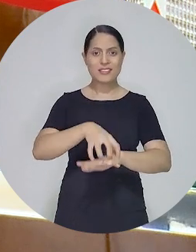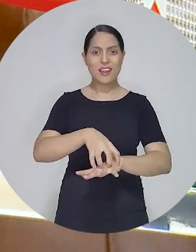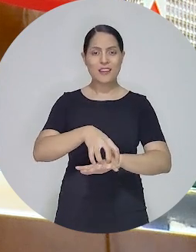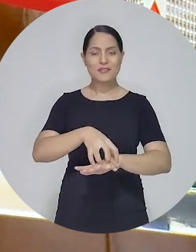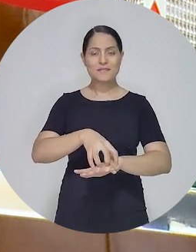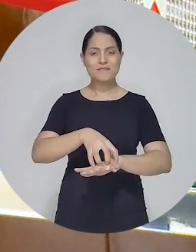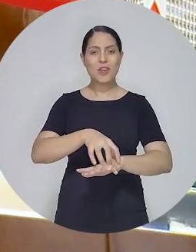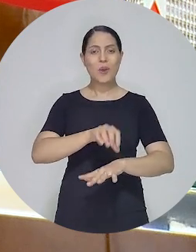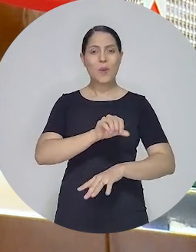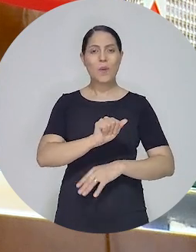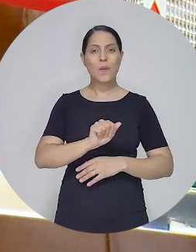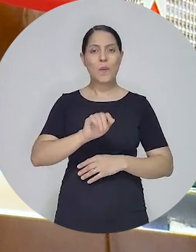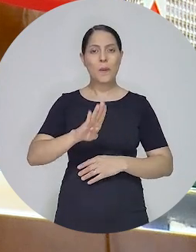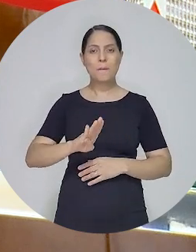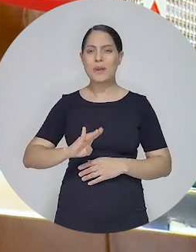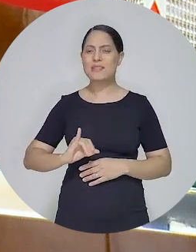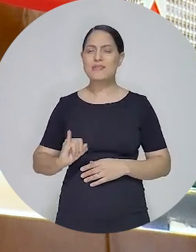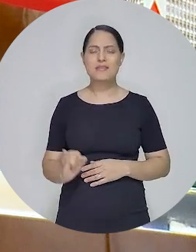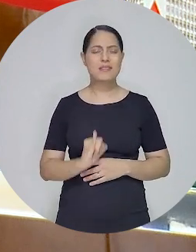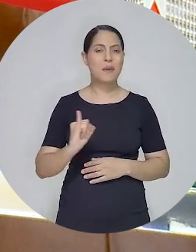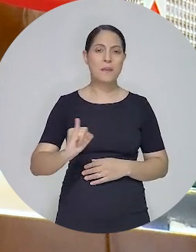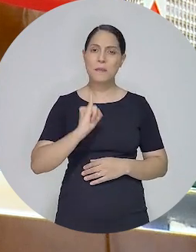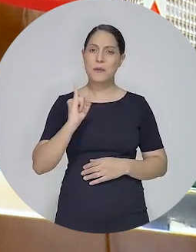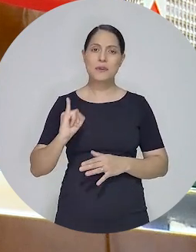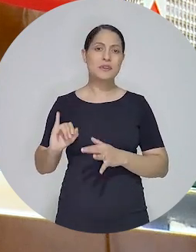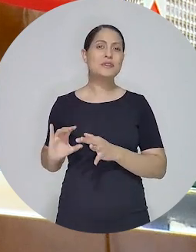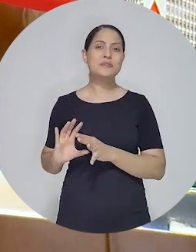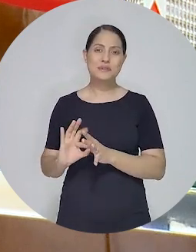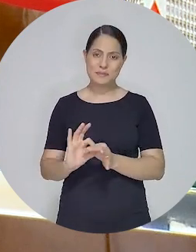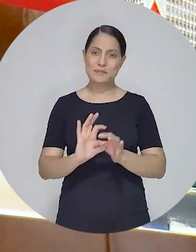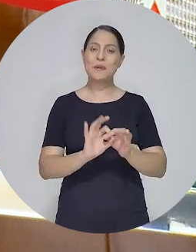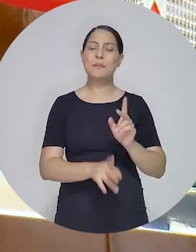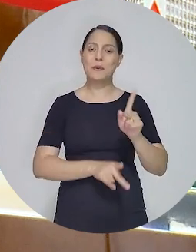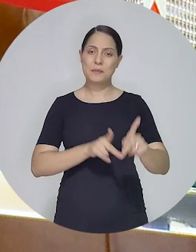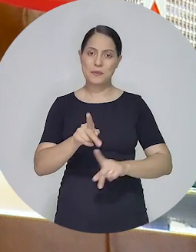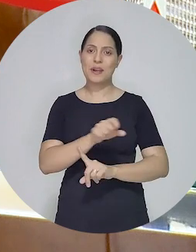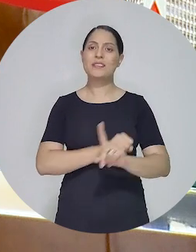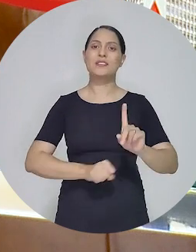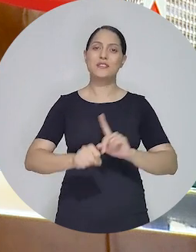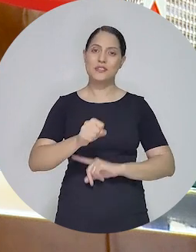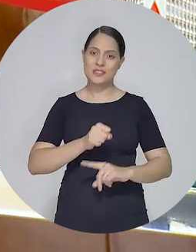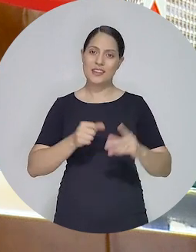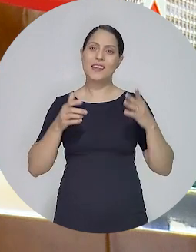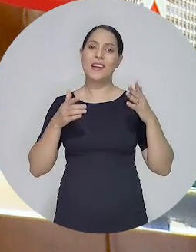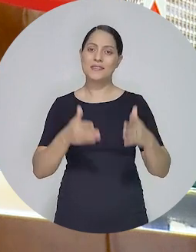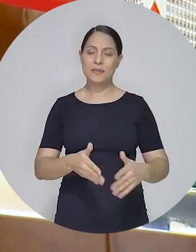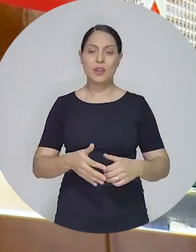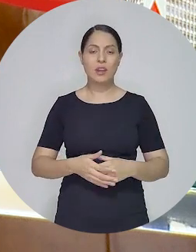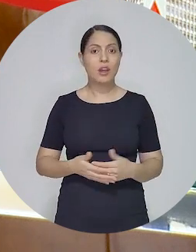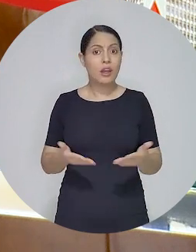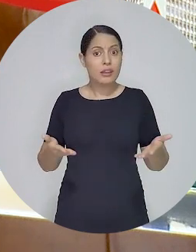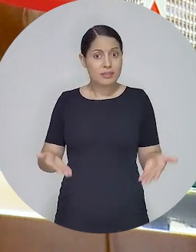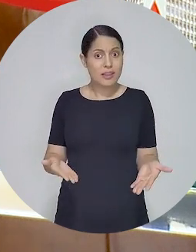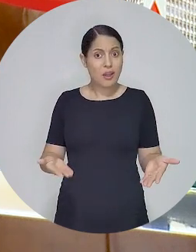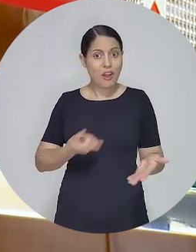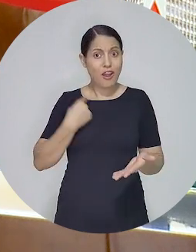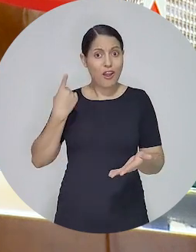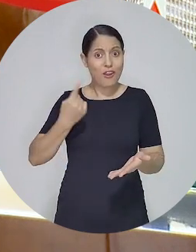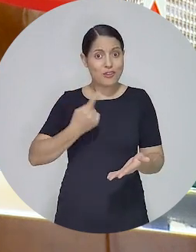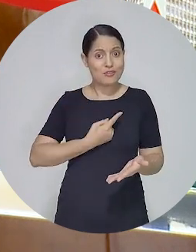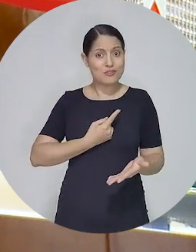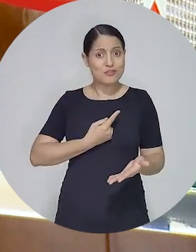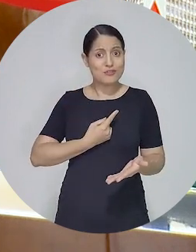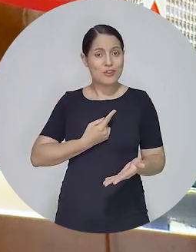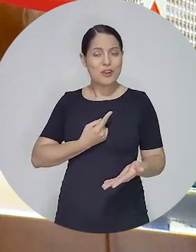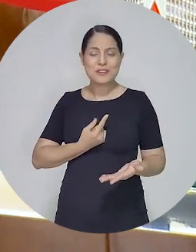entidade tão relevante à sociedade civil brasileira quanto é a Ordem dos Advogados do Brasil. Estamos em